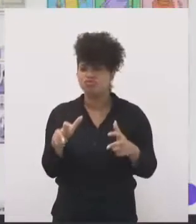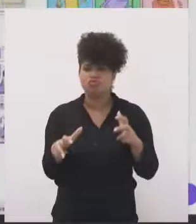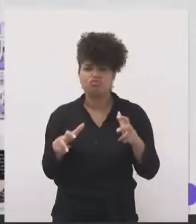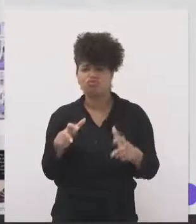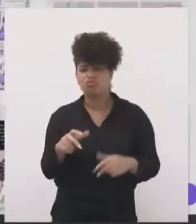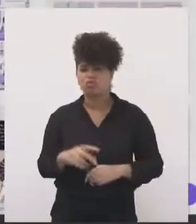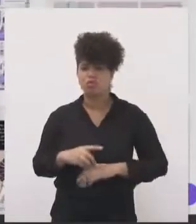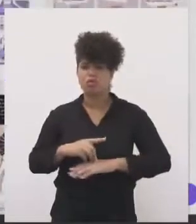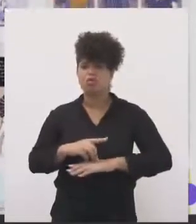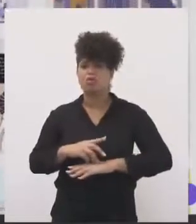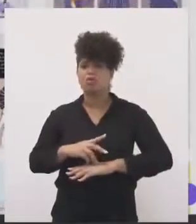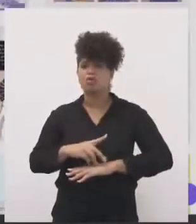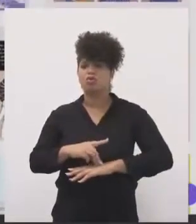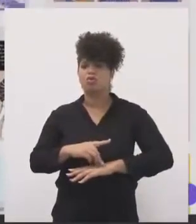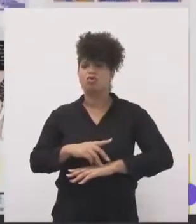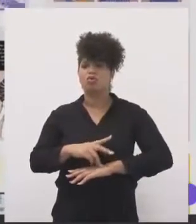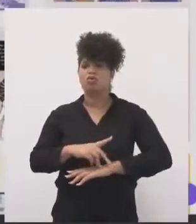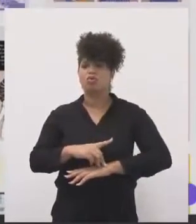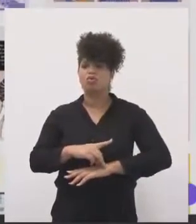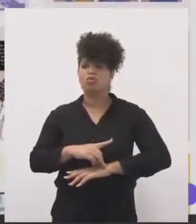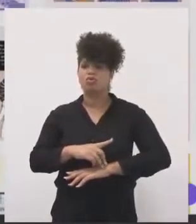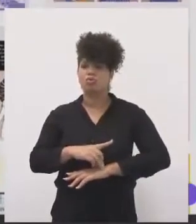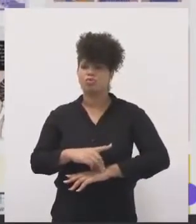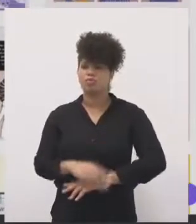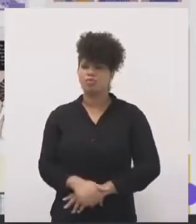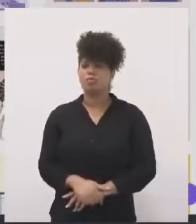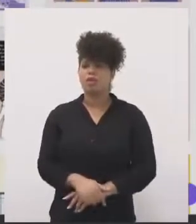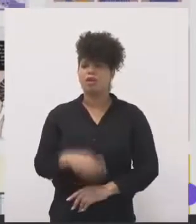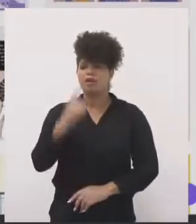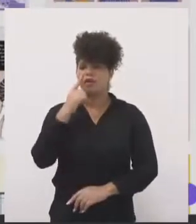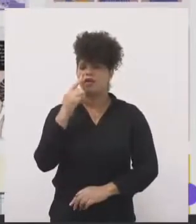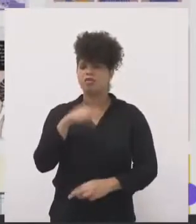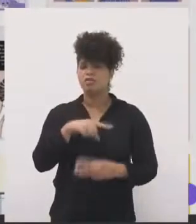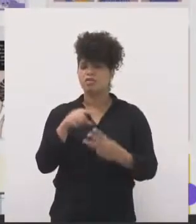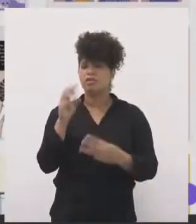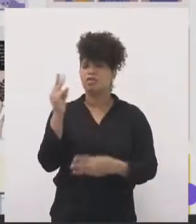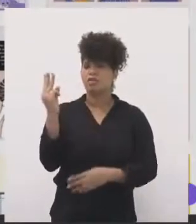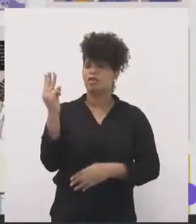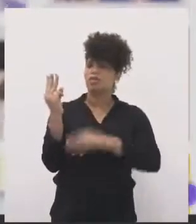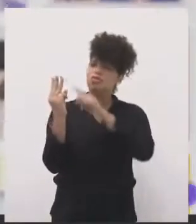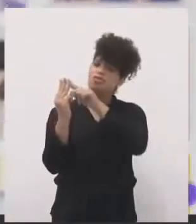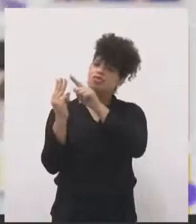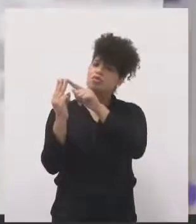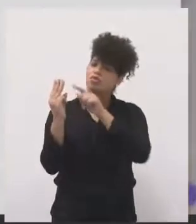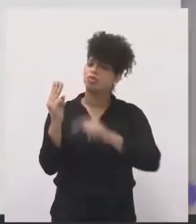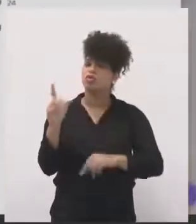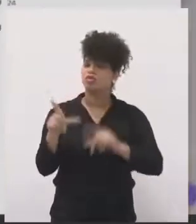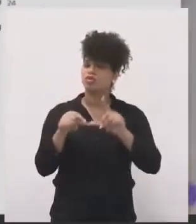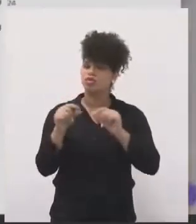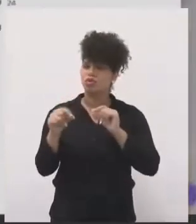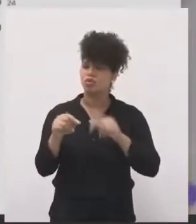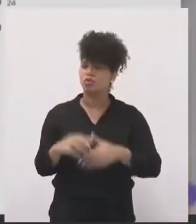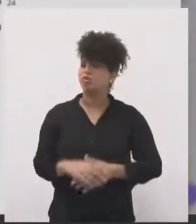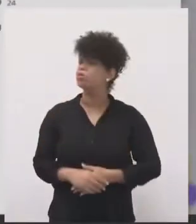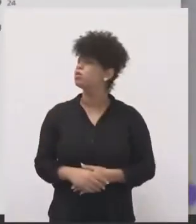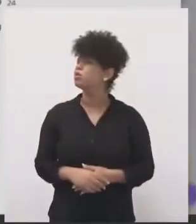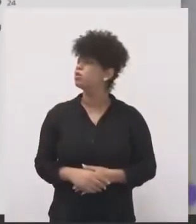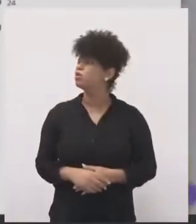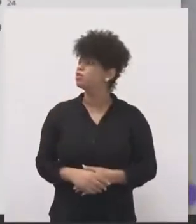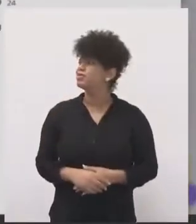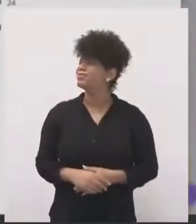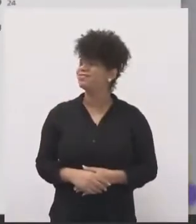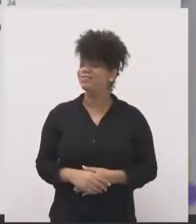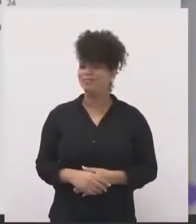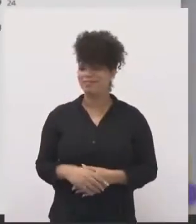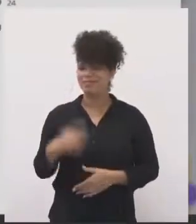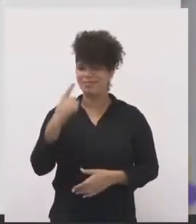que é essa aqui. Então, eu posso clicar lá nos 3 pontinhos, pré-visualizar, ou eu já posso clicar direto no template